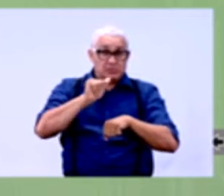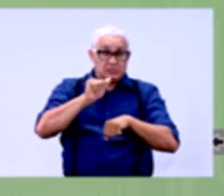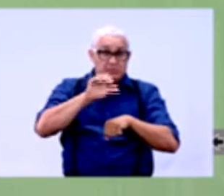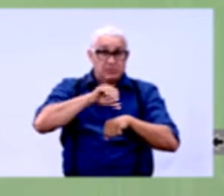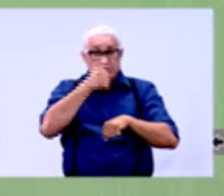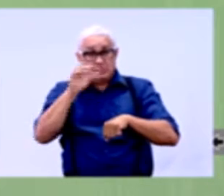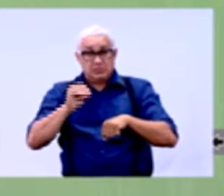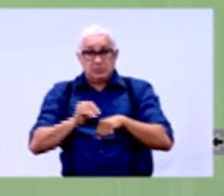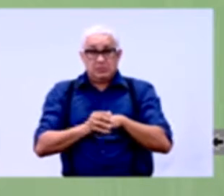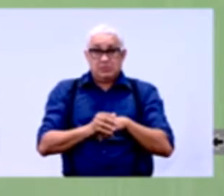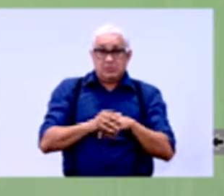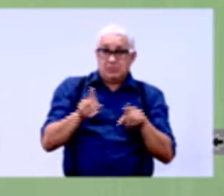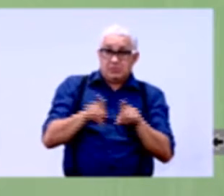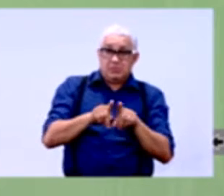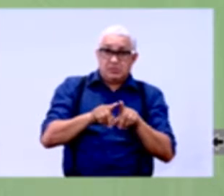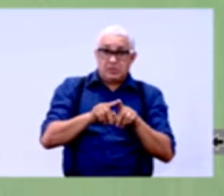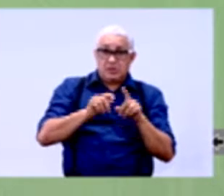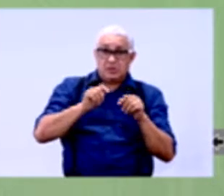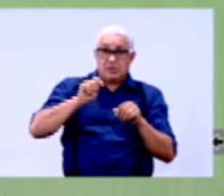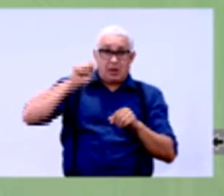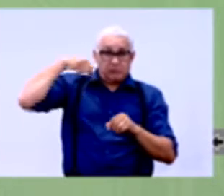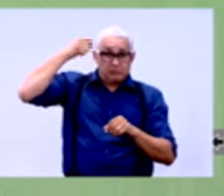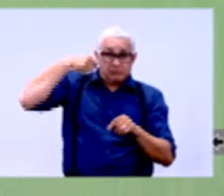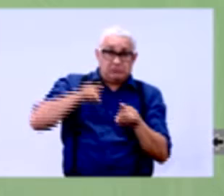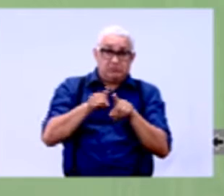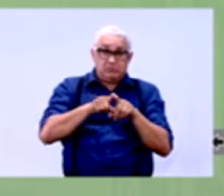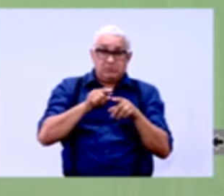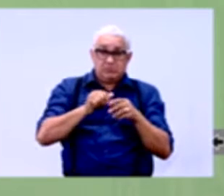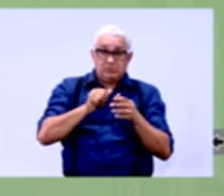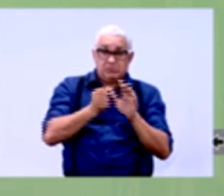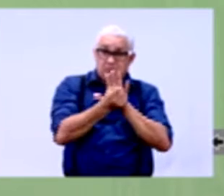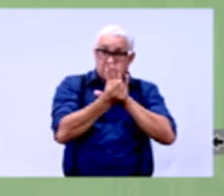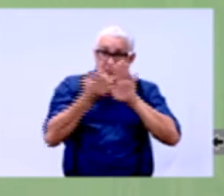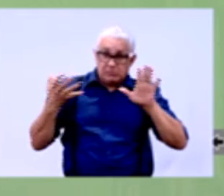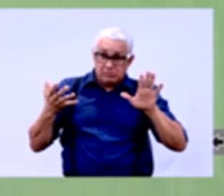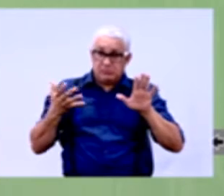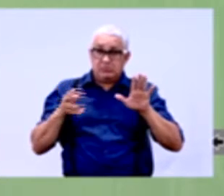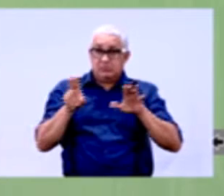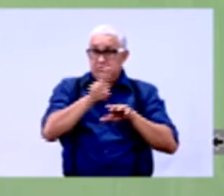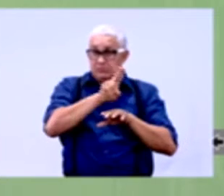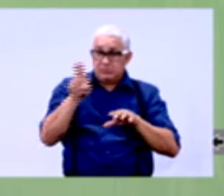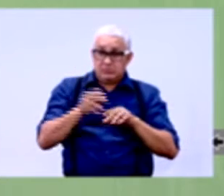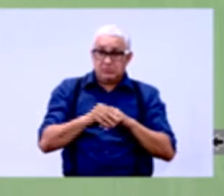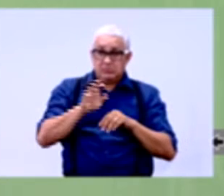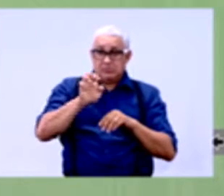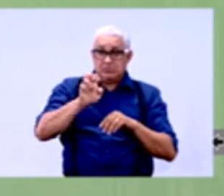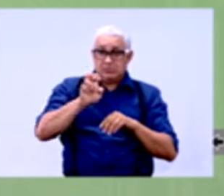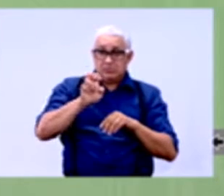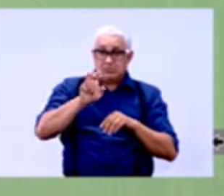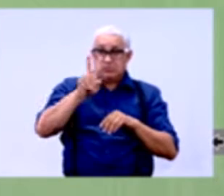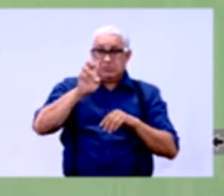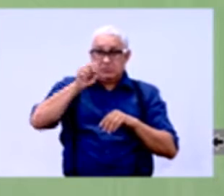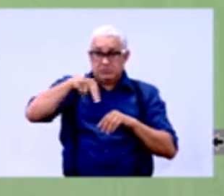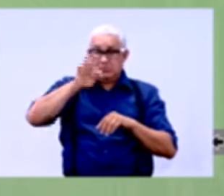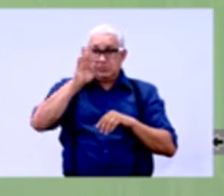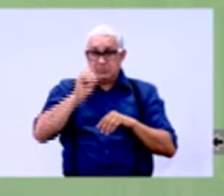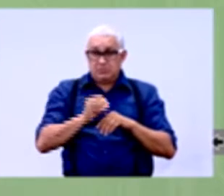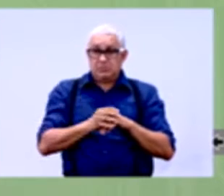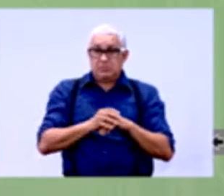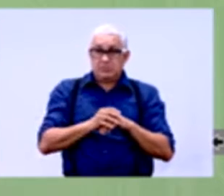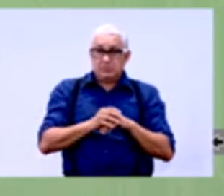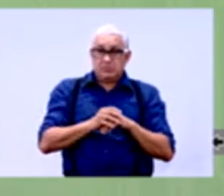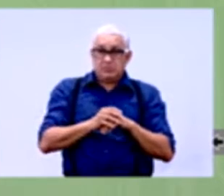ator para a aplicação. E isto nós chamamos de evento quando está indo no